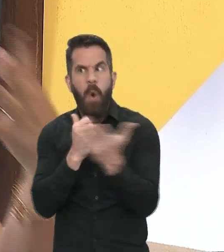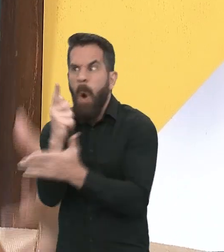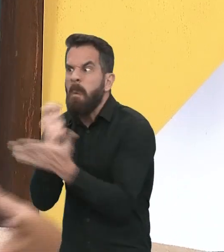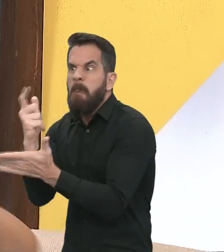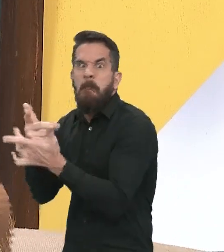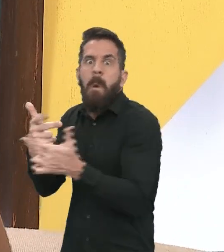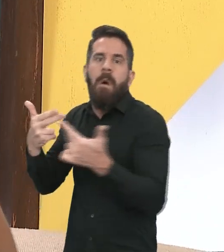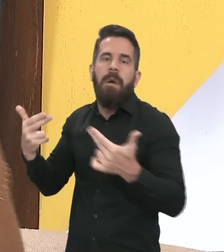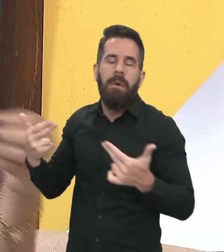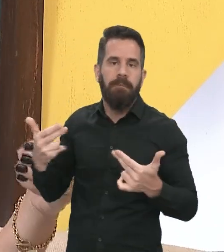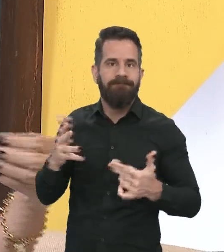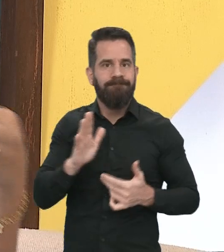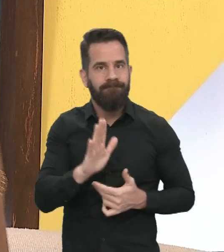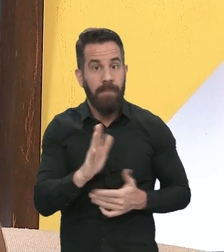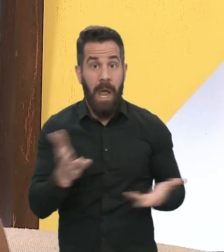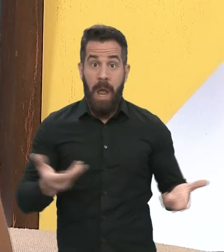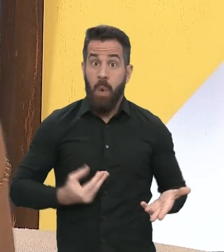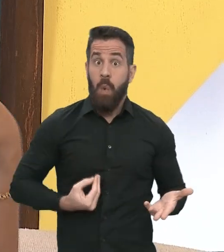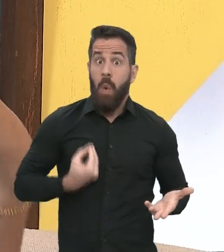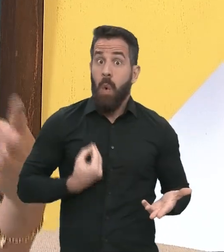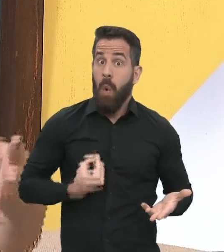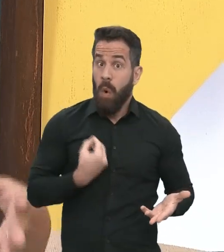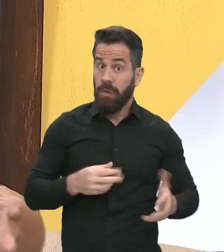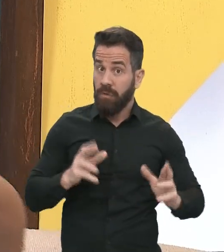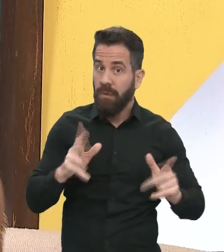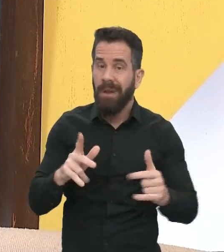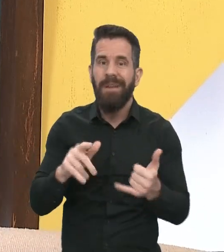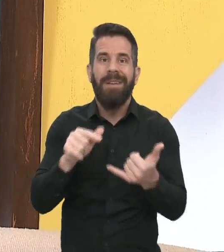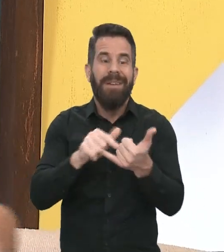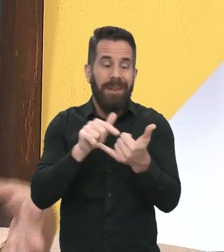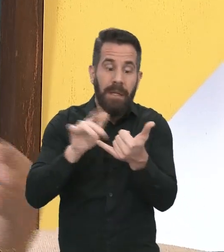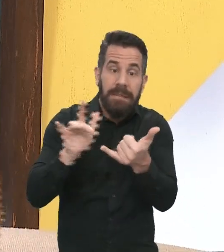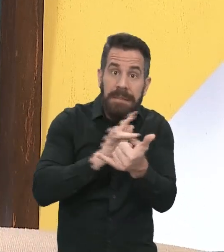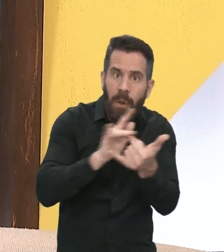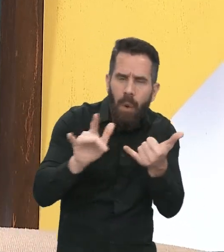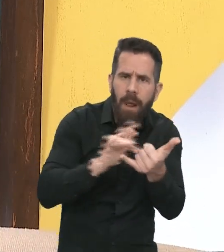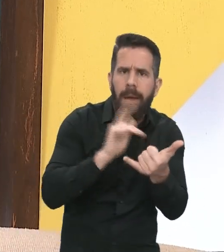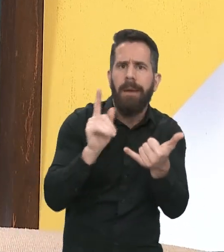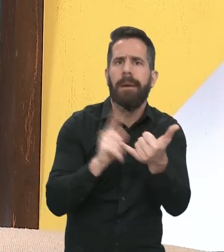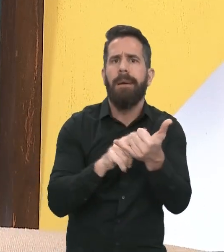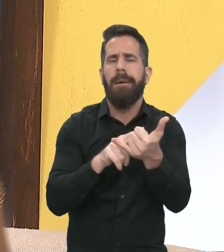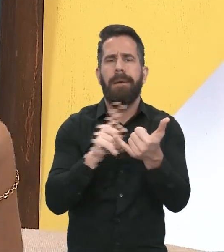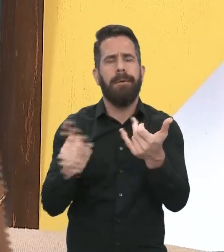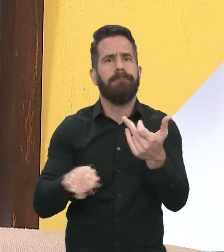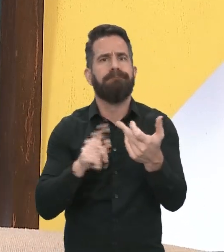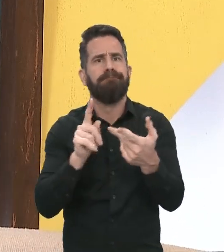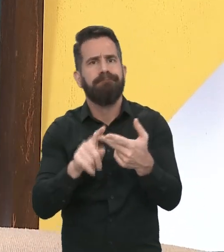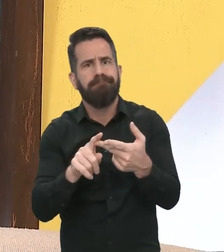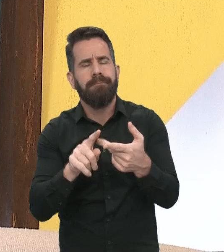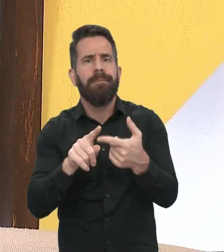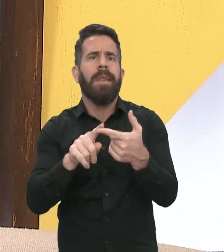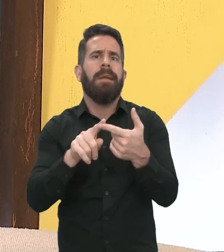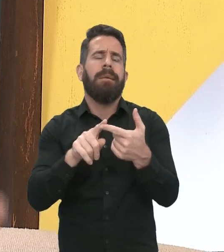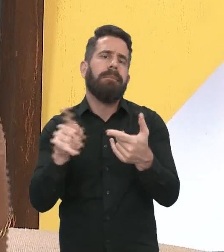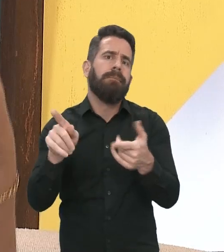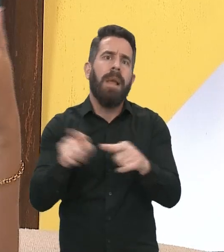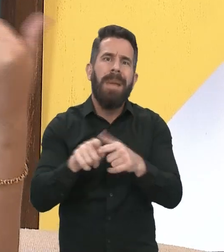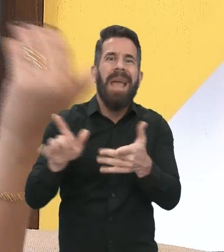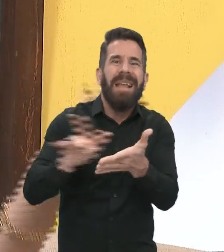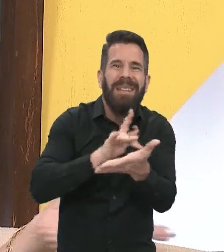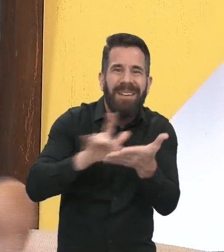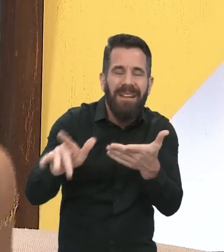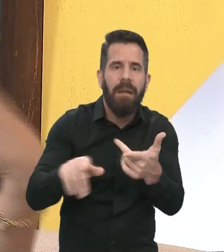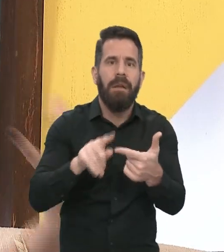ali do smartphone, dos tablets, que vão trazer características diferentes para esse uso, que é a questão do imediatismo,